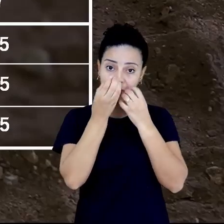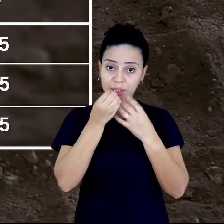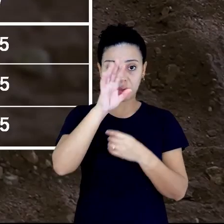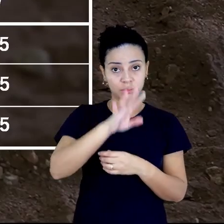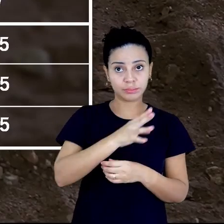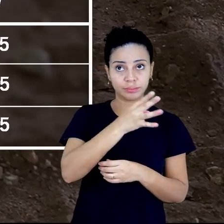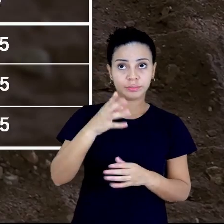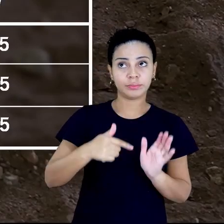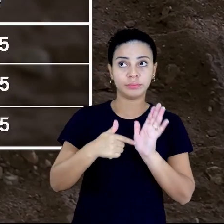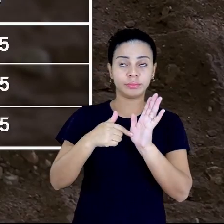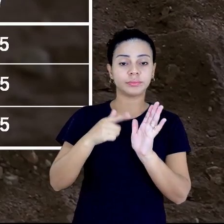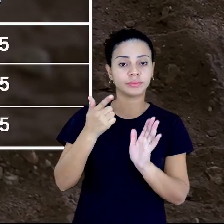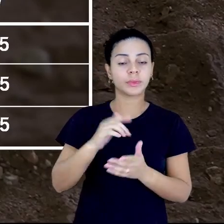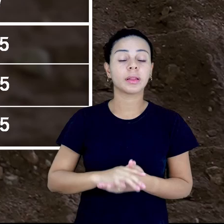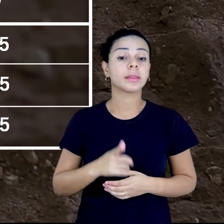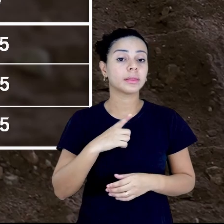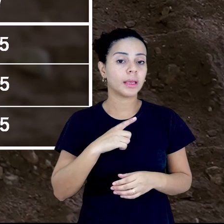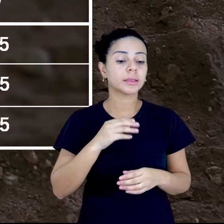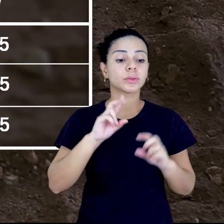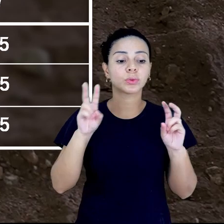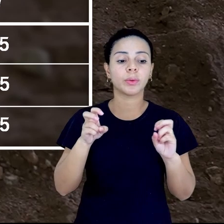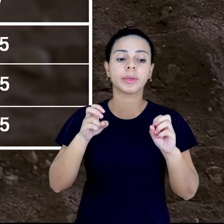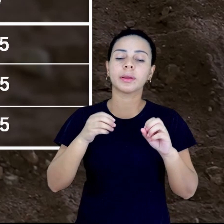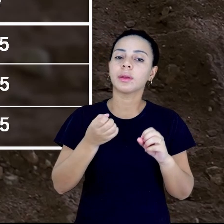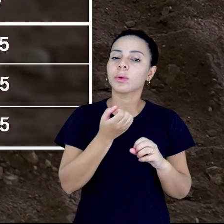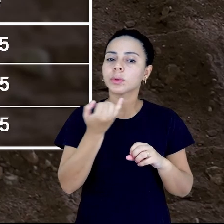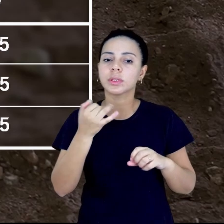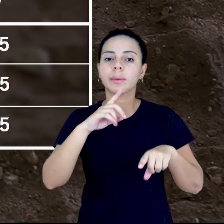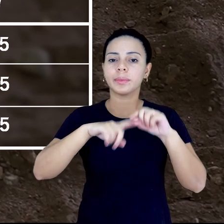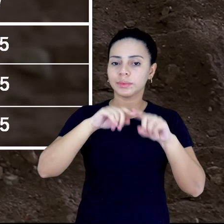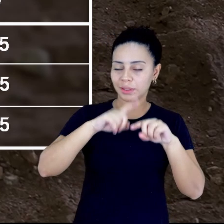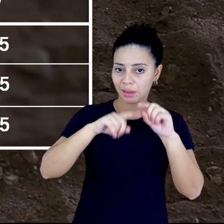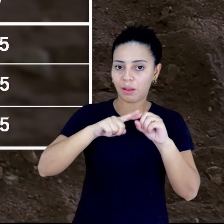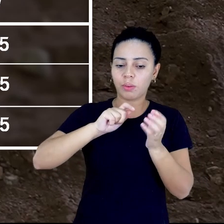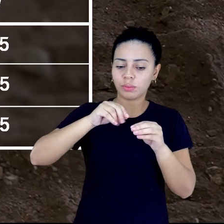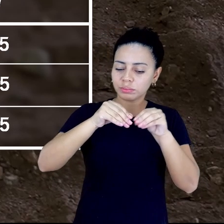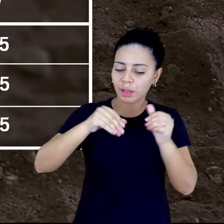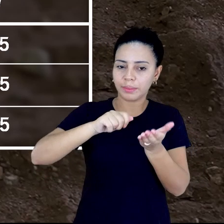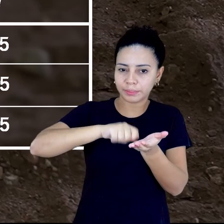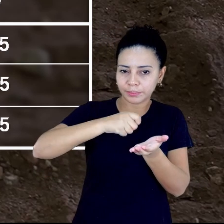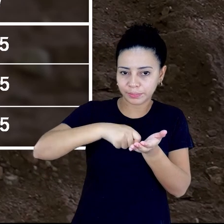como dados de entrada o tipo de ensaio de compactação, a peneira em que o solo a ser